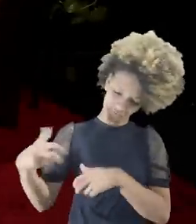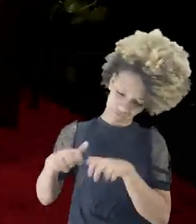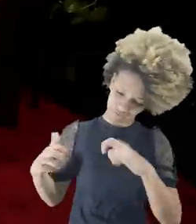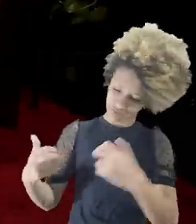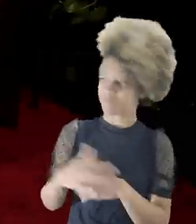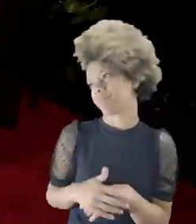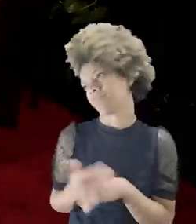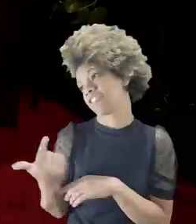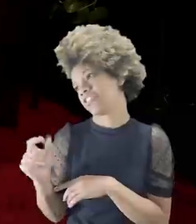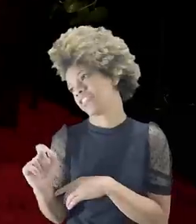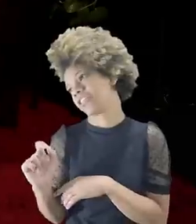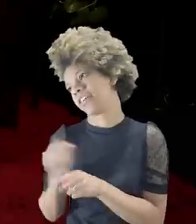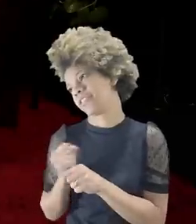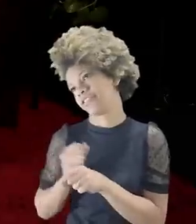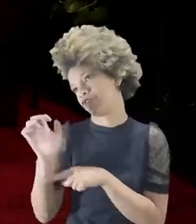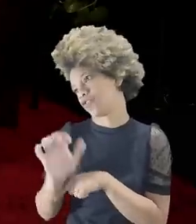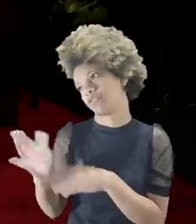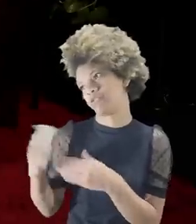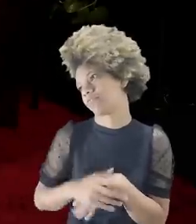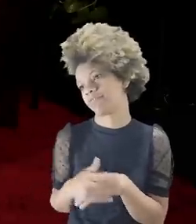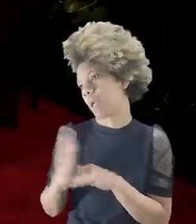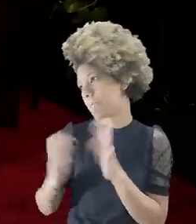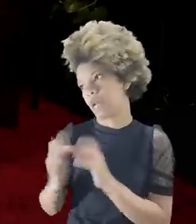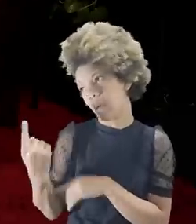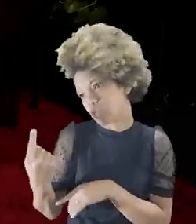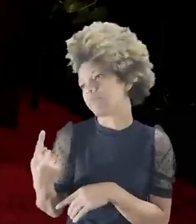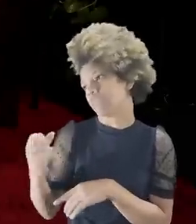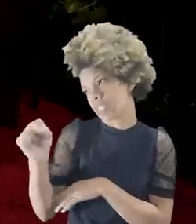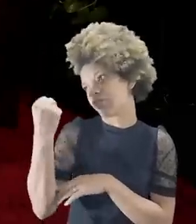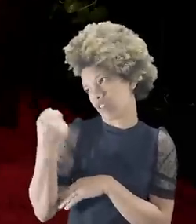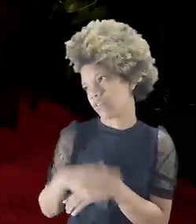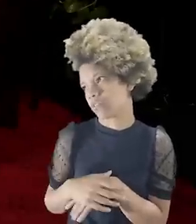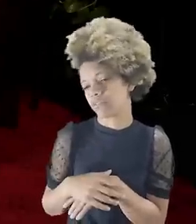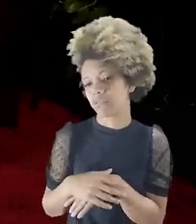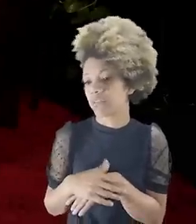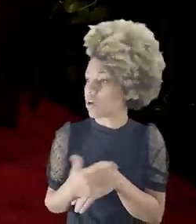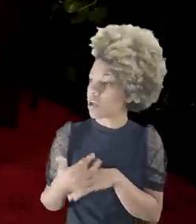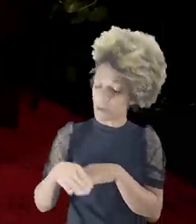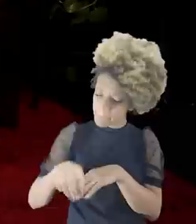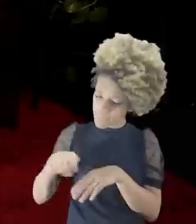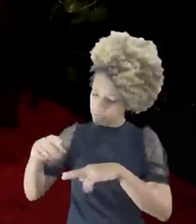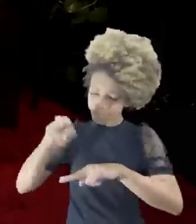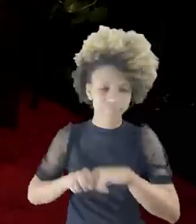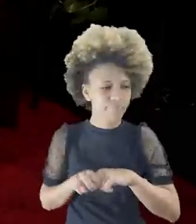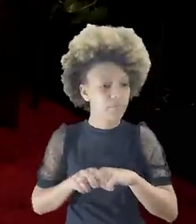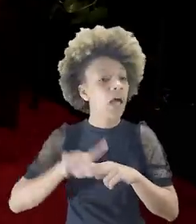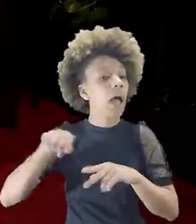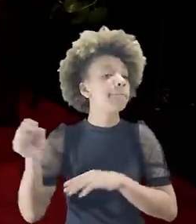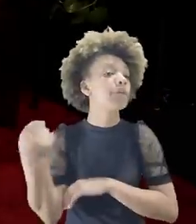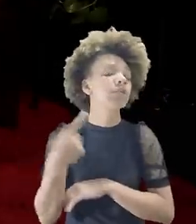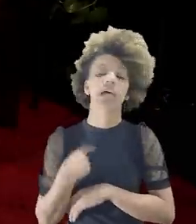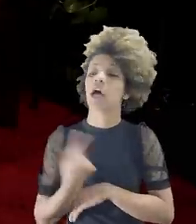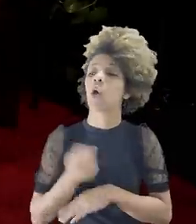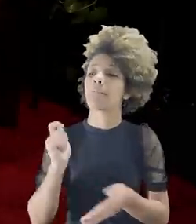voltando de 10 anos de Europa me faltar eu quero brigar comigo por tomar uma cerveja né cara mas não deu outro ele pegou puxou uma cadeira sentou e falou próxima